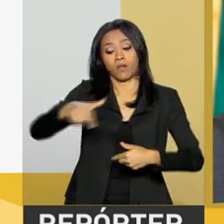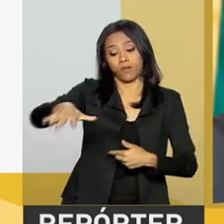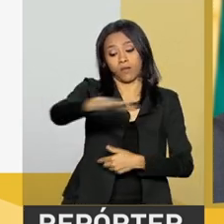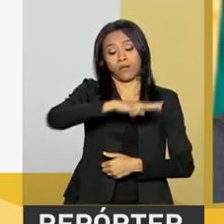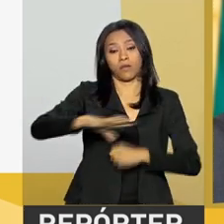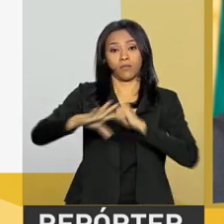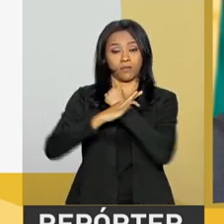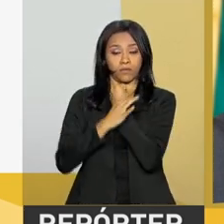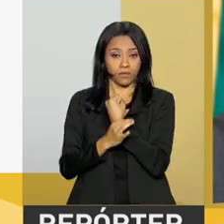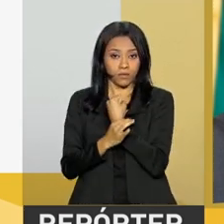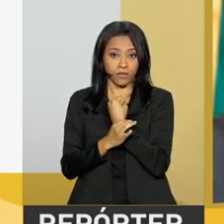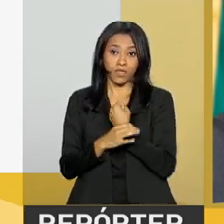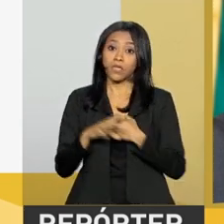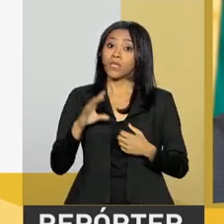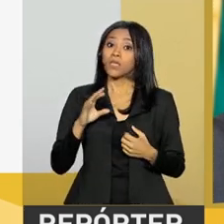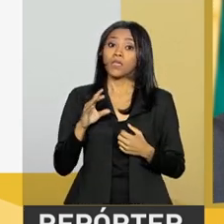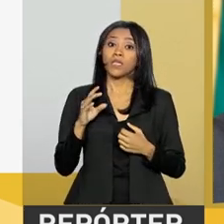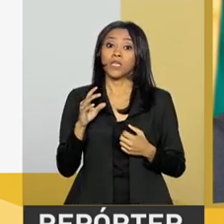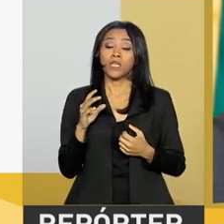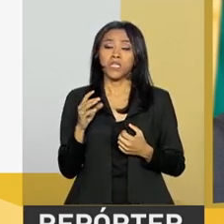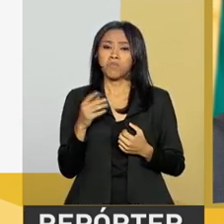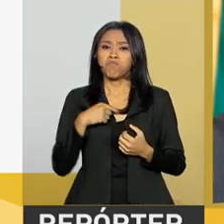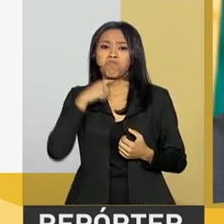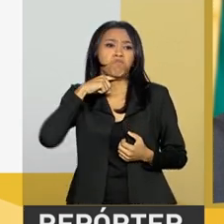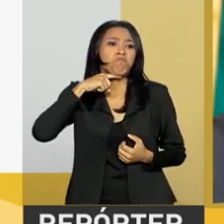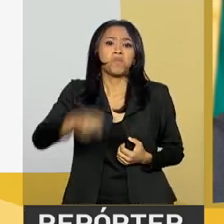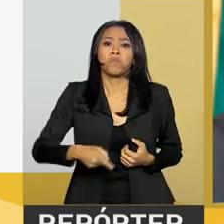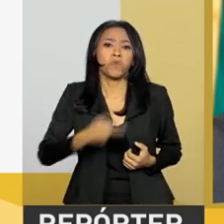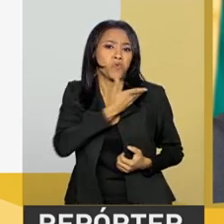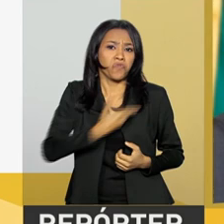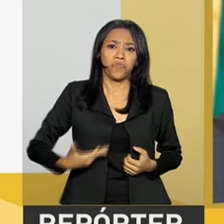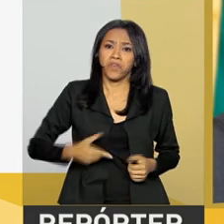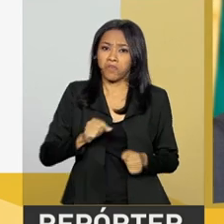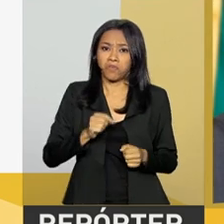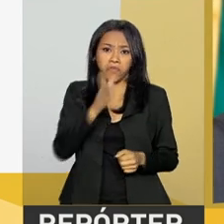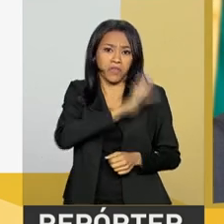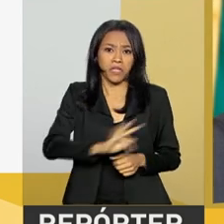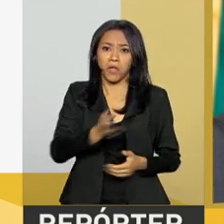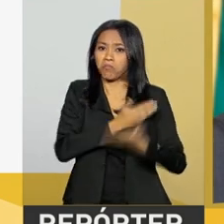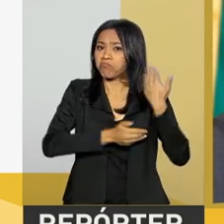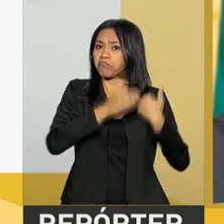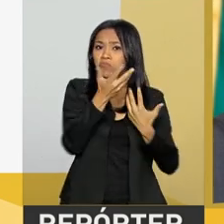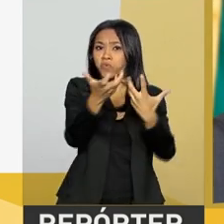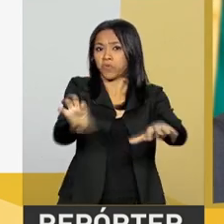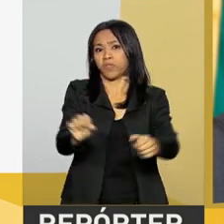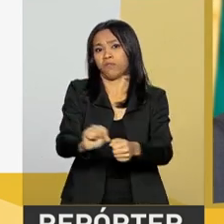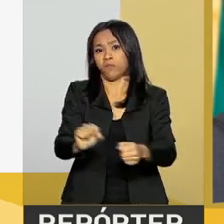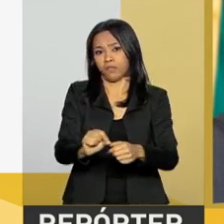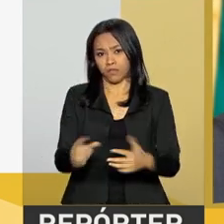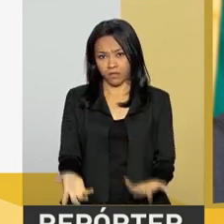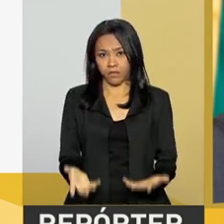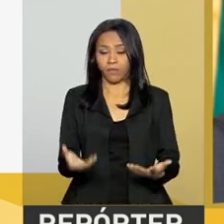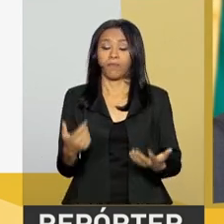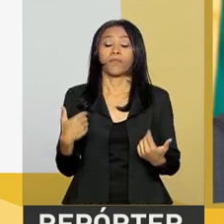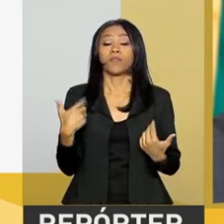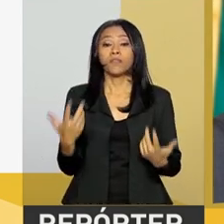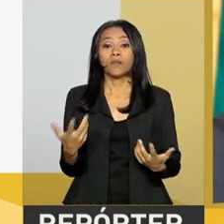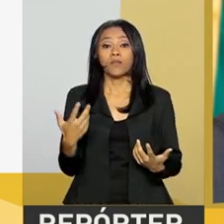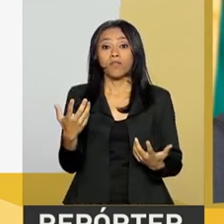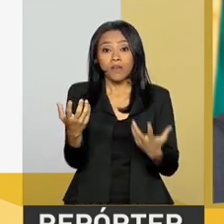que falta e o que nenhum governo federal que fazer não é que você dizer se vou chamar a questão da segurança pública que a agressão